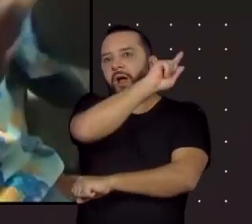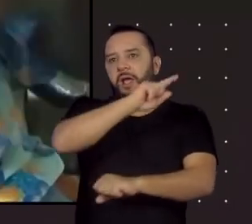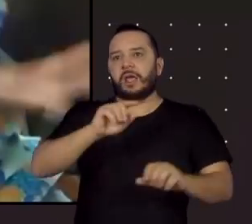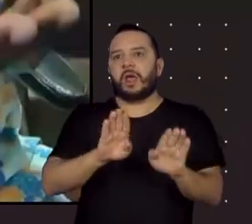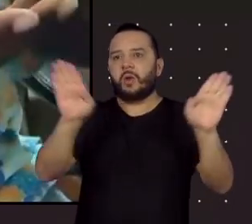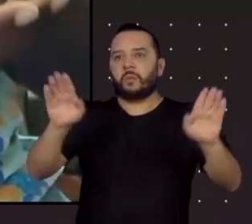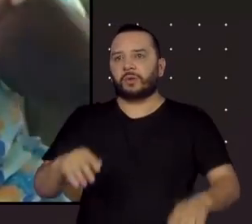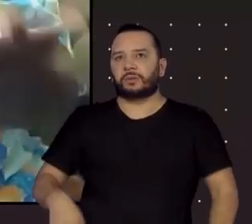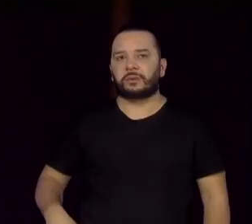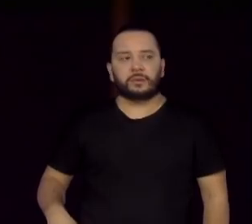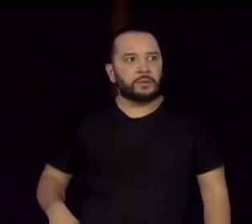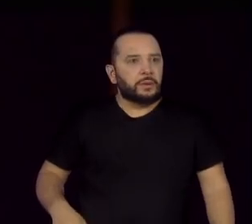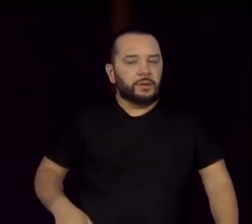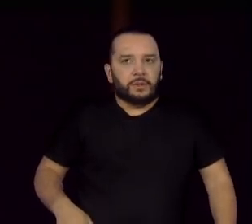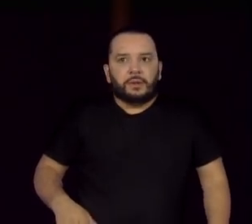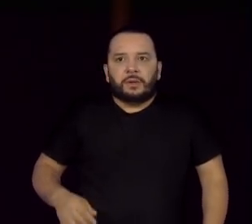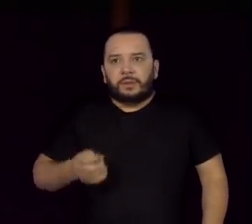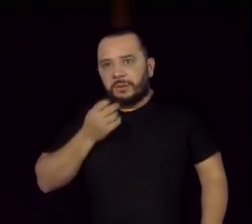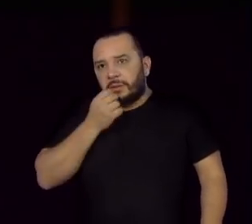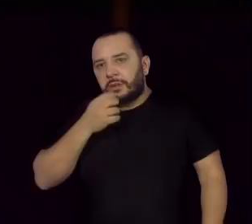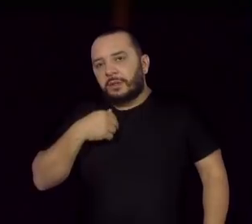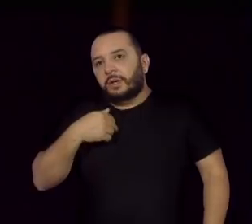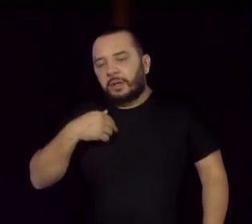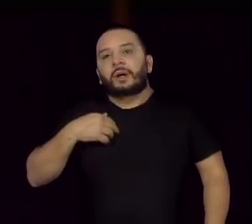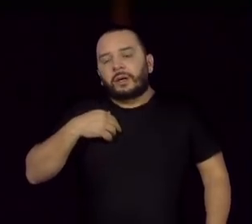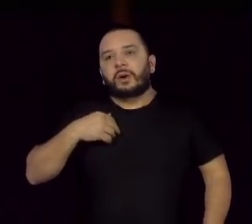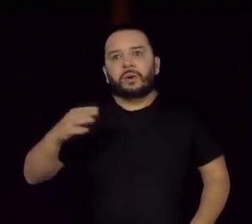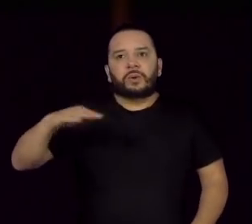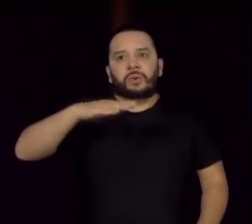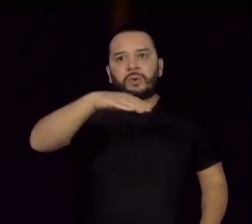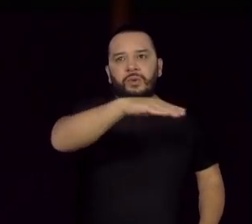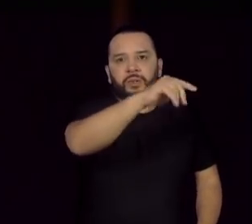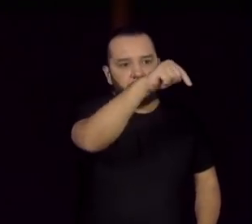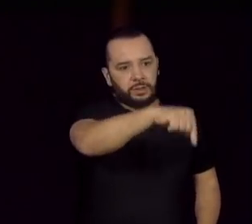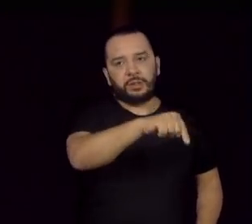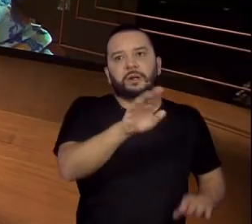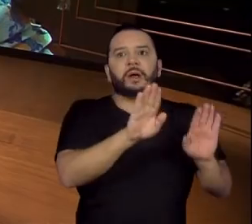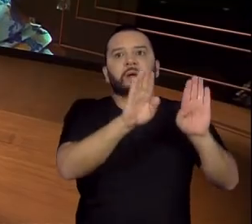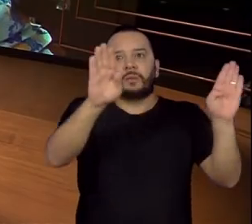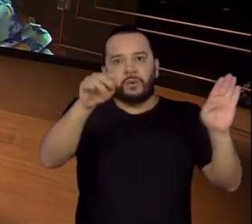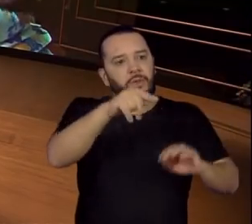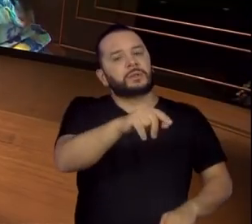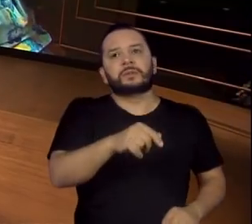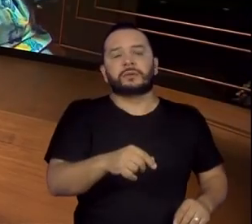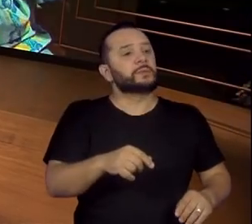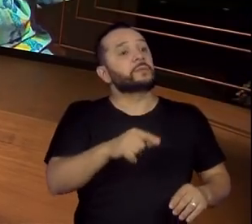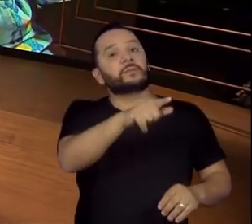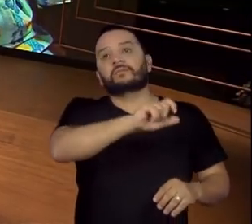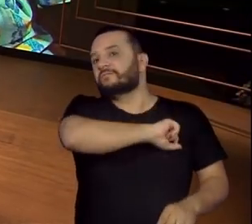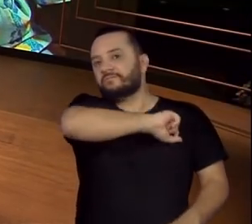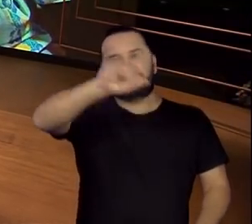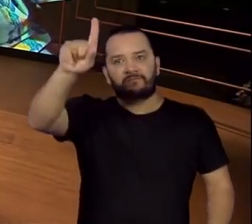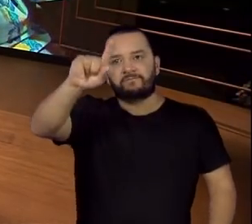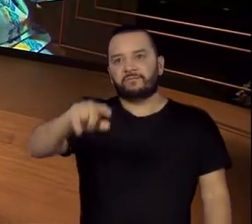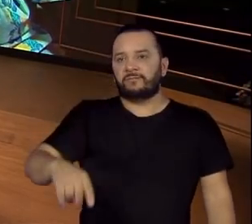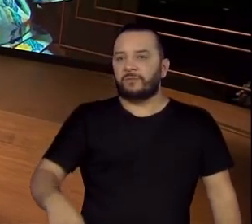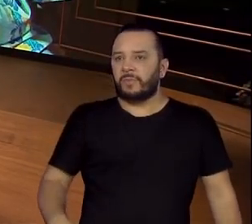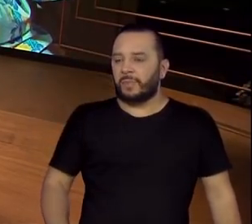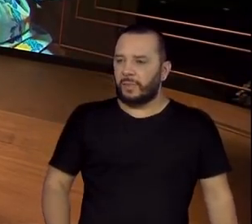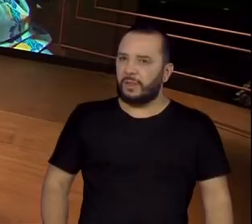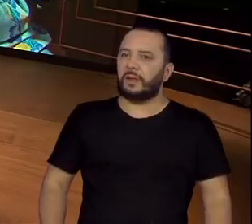Aí você tem que sair correndo e ir para o aeroporto, porque você tem que obedecer ordens. E essas coisas todas aconteceram,